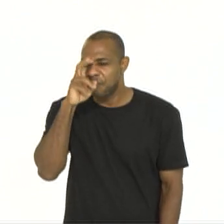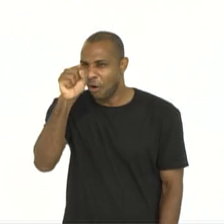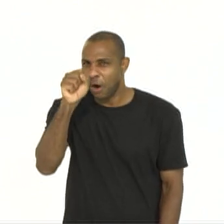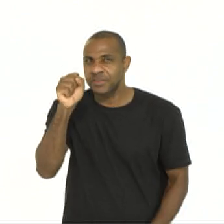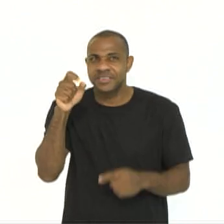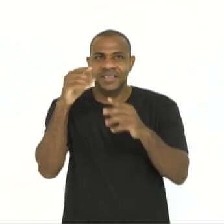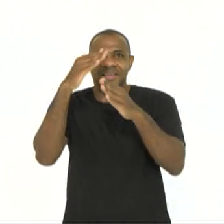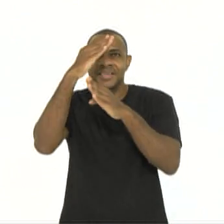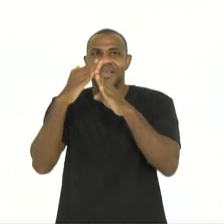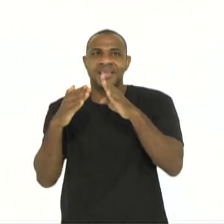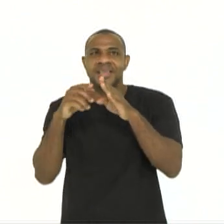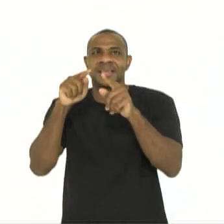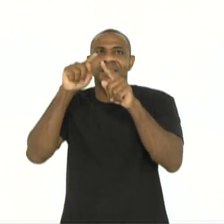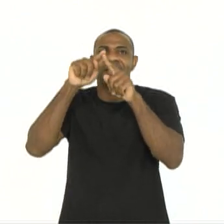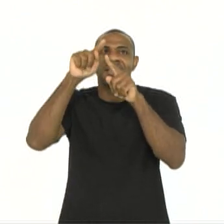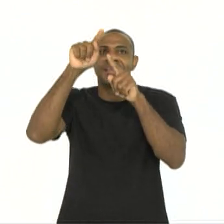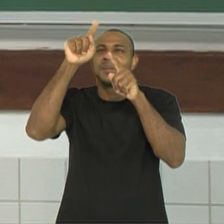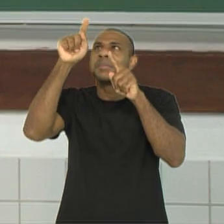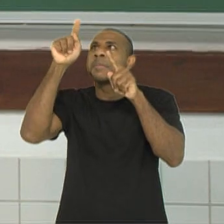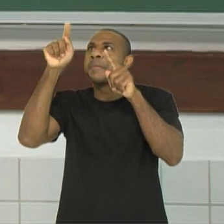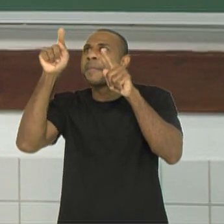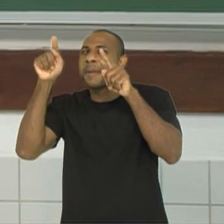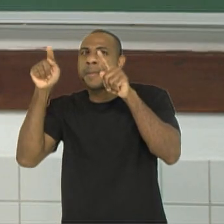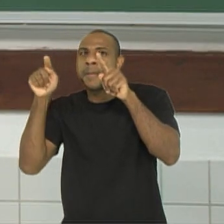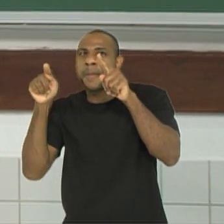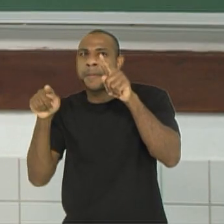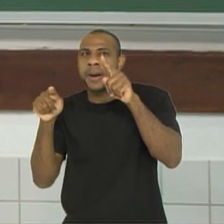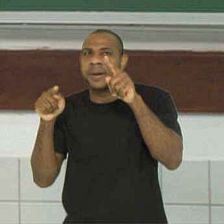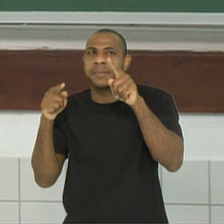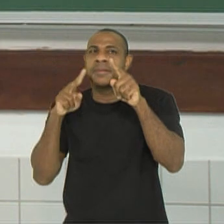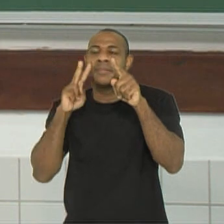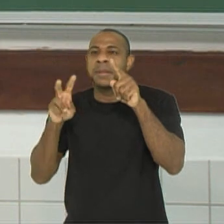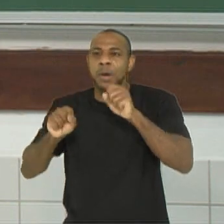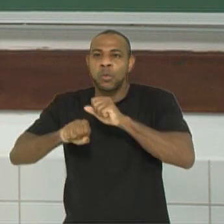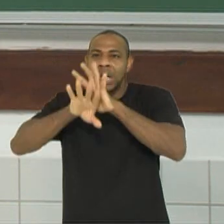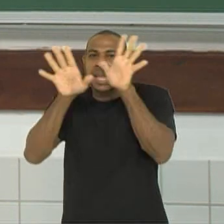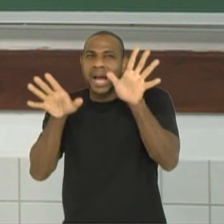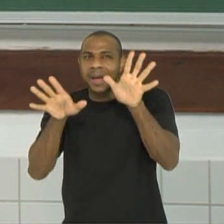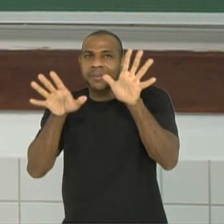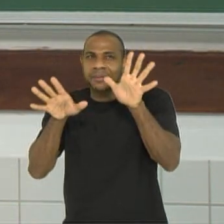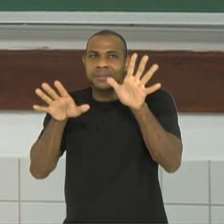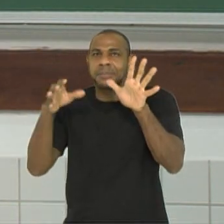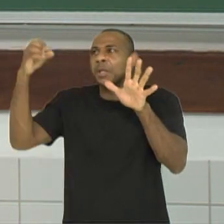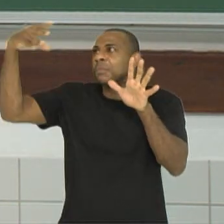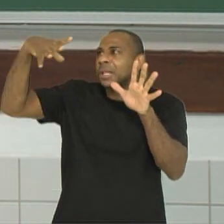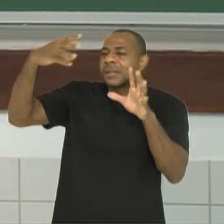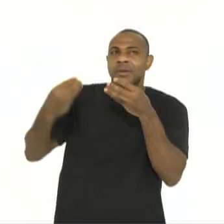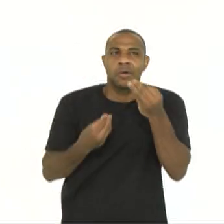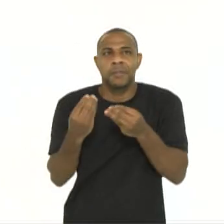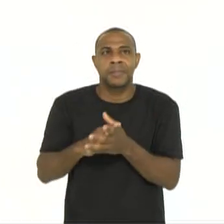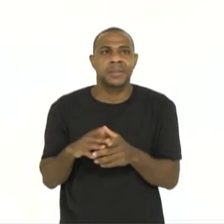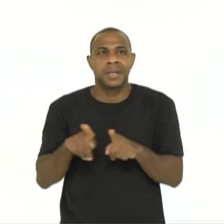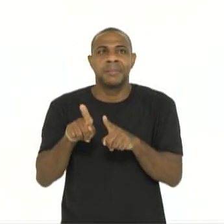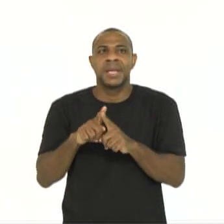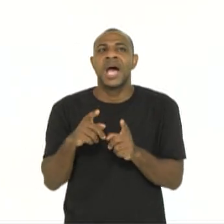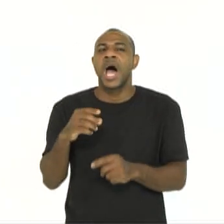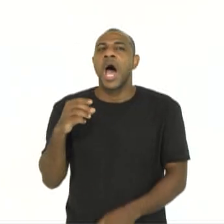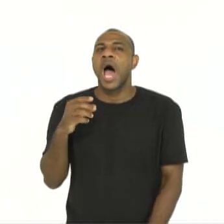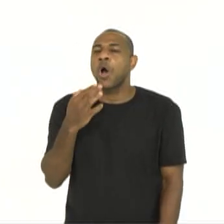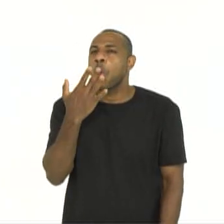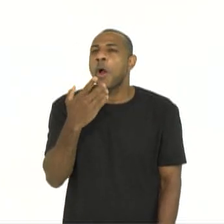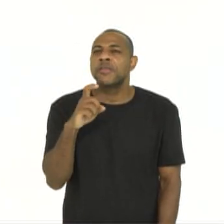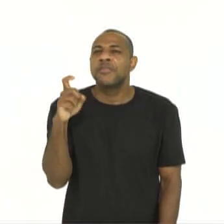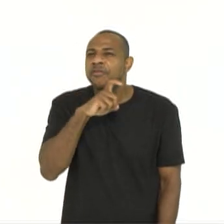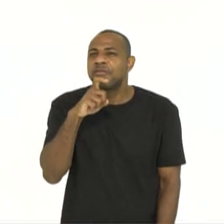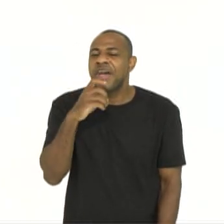vão tender mais, por exemplo, para uma iluminação, para o claro, né, e tudo. E as cores frias, que aí são